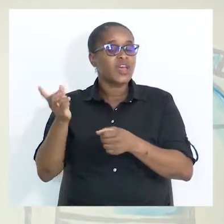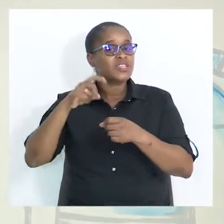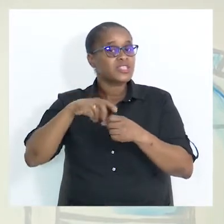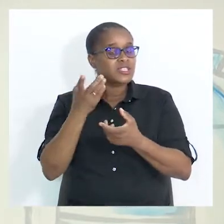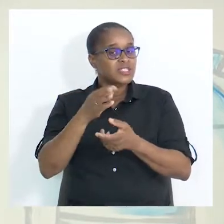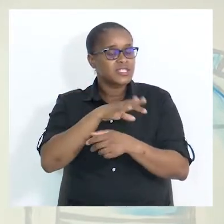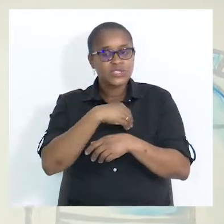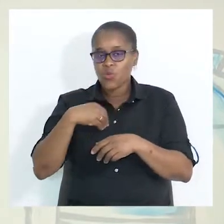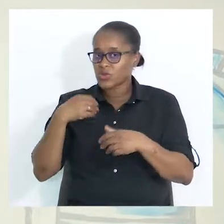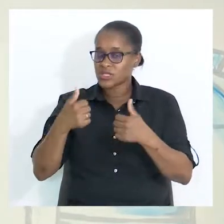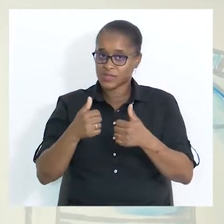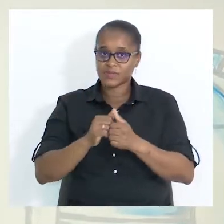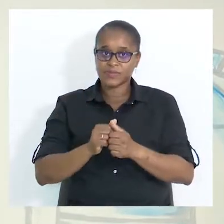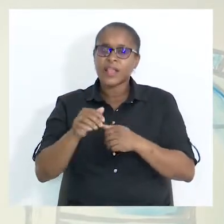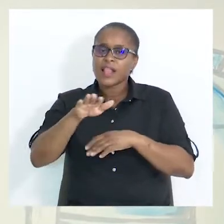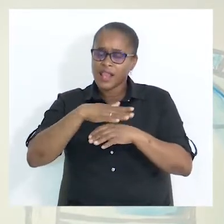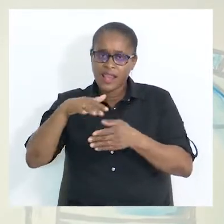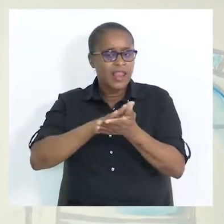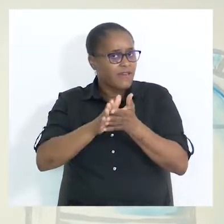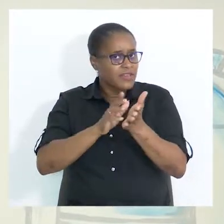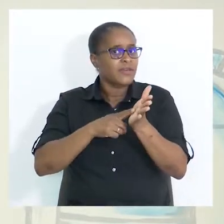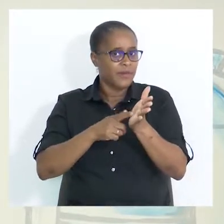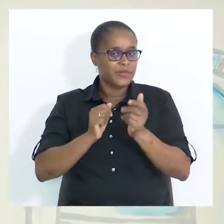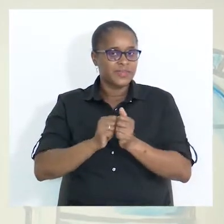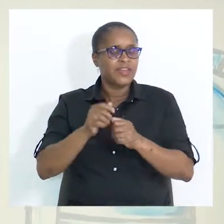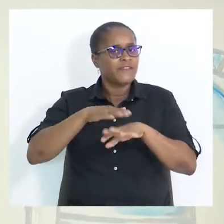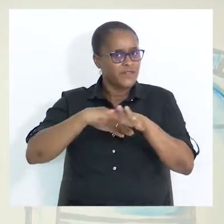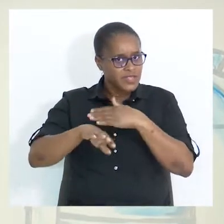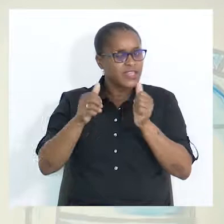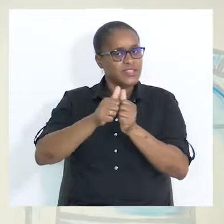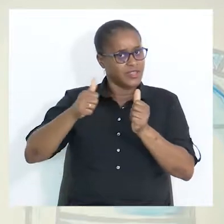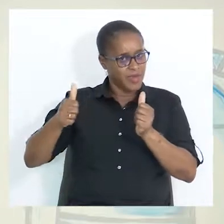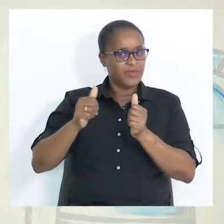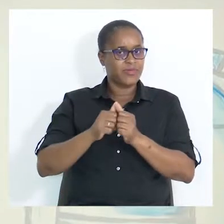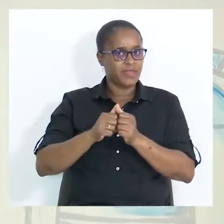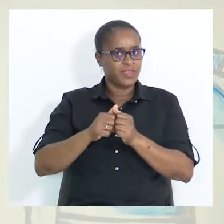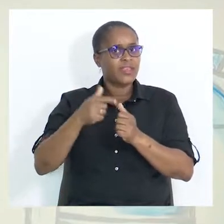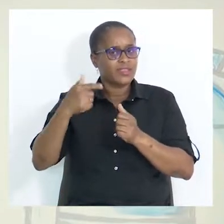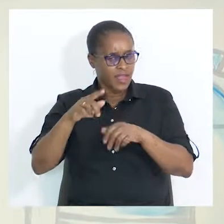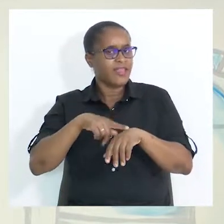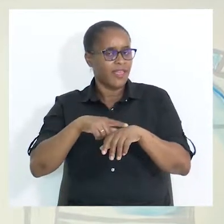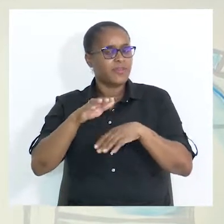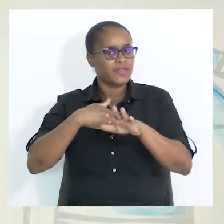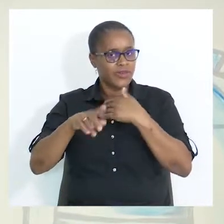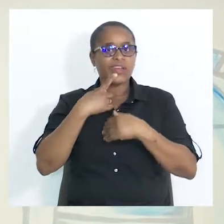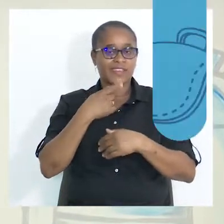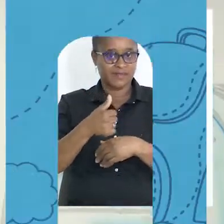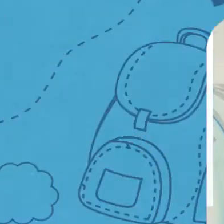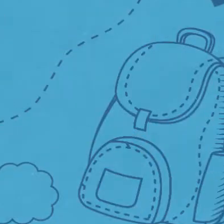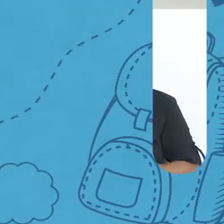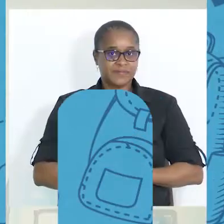agências sanitárias, lavaste as mãos, fizeste o distanciamento, ainda está a tempo de fazer,